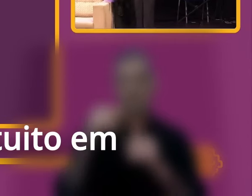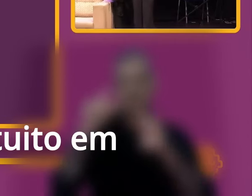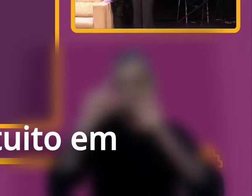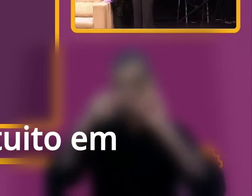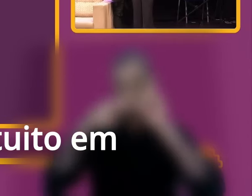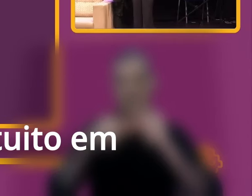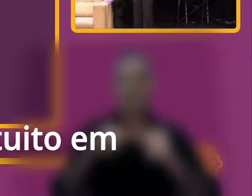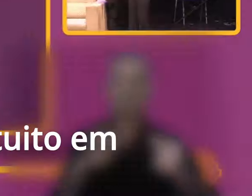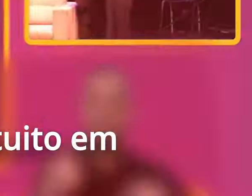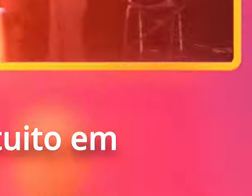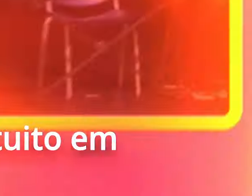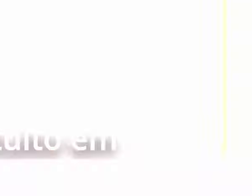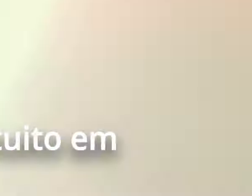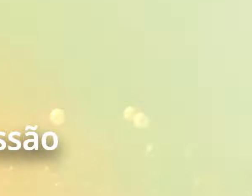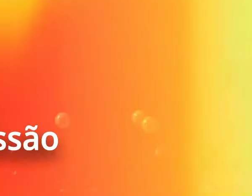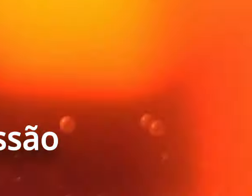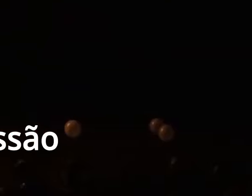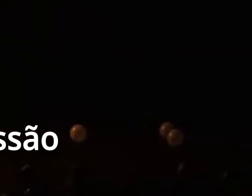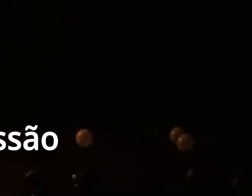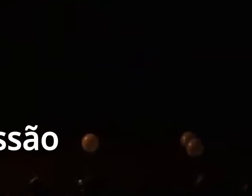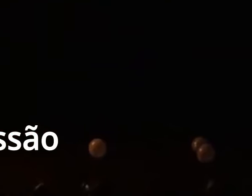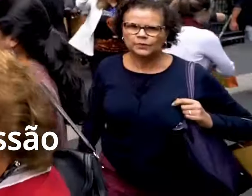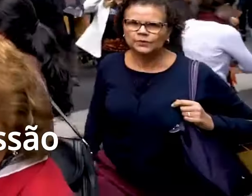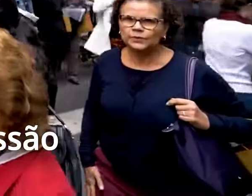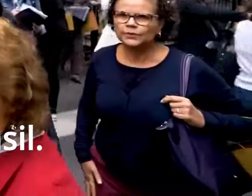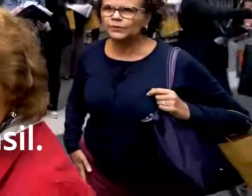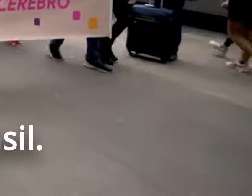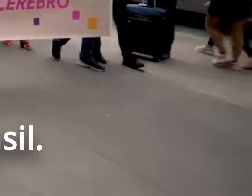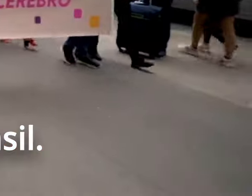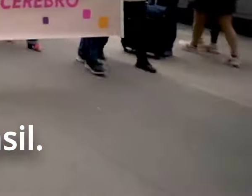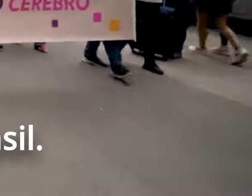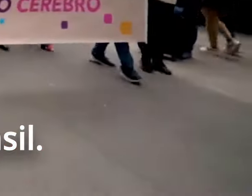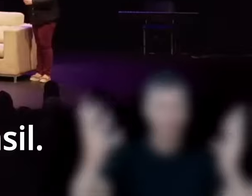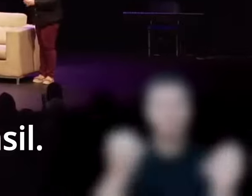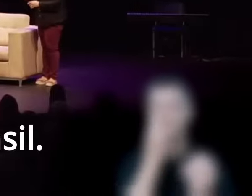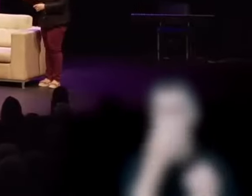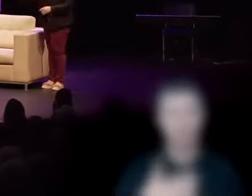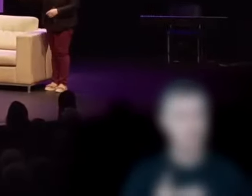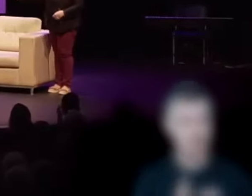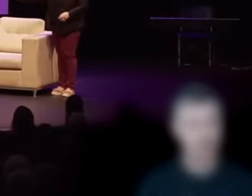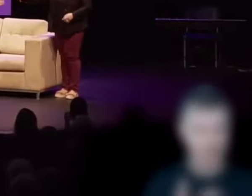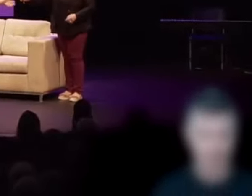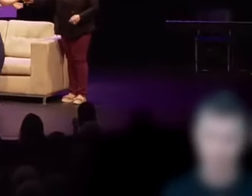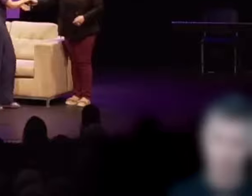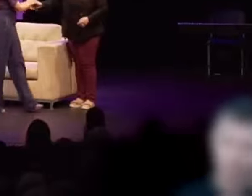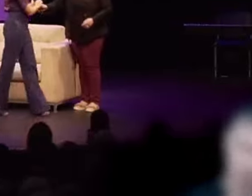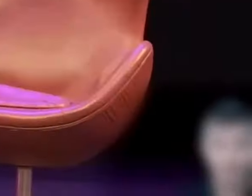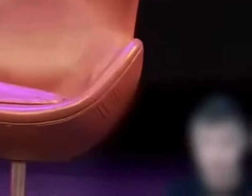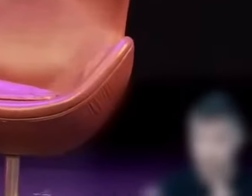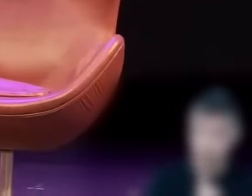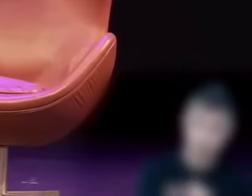Um evento presencial e gratuito em São Paulo, com transmissão ao vivo para todo o Brasil.